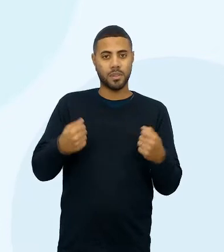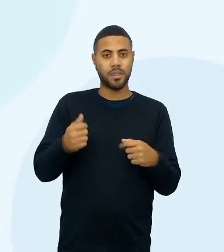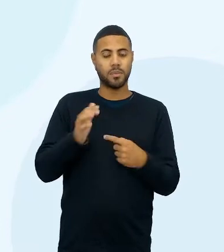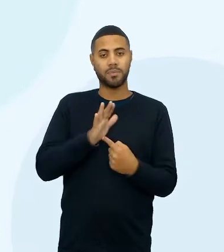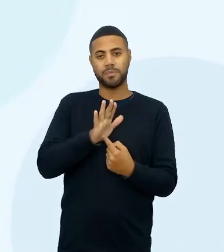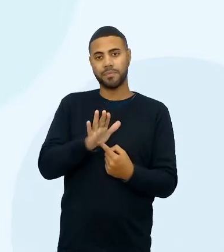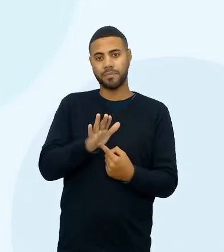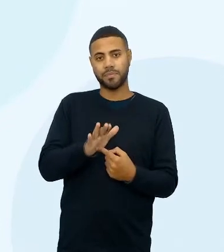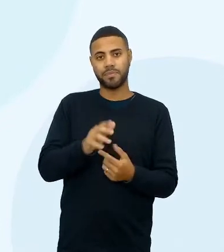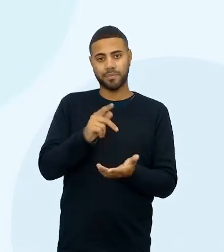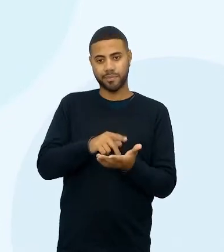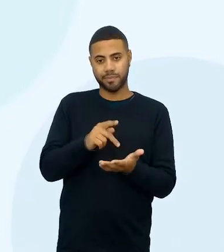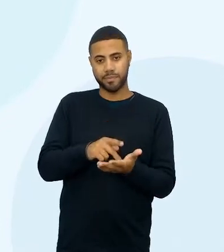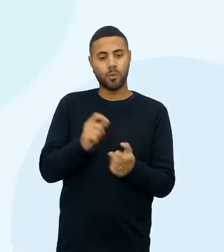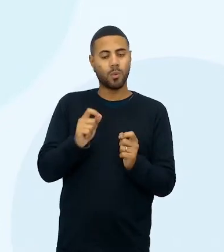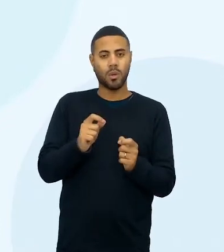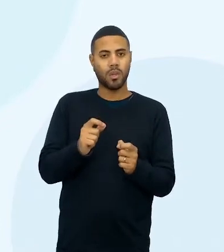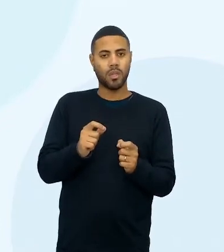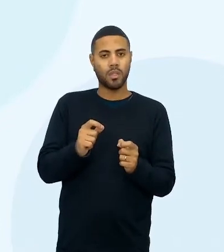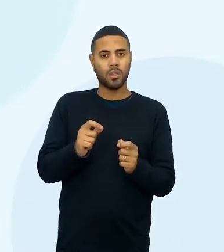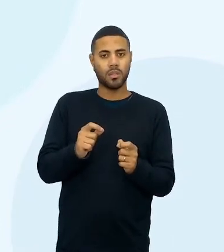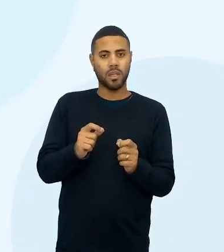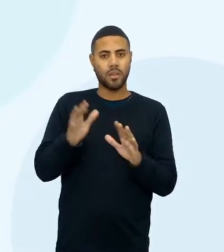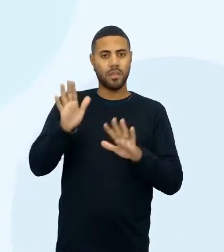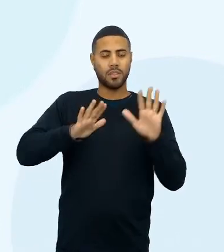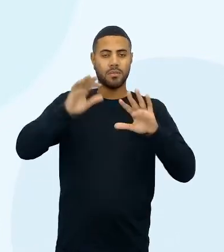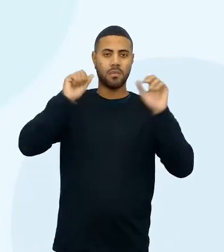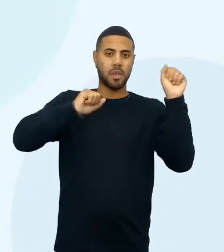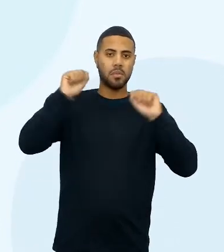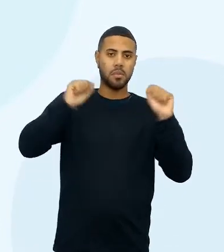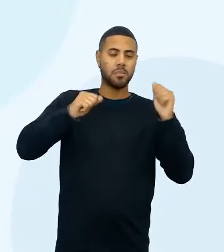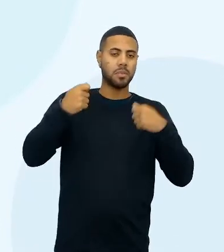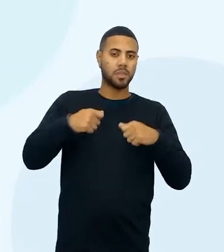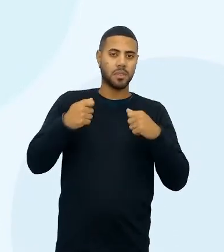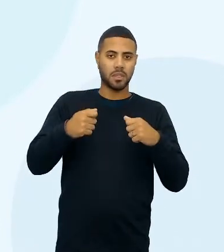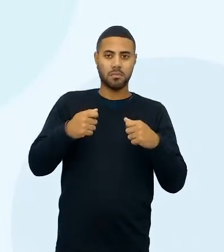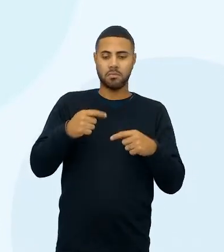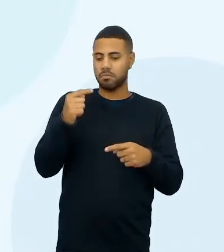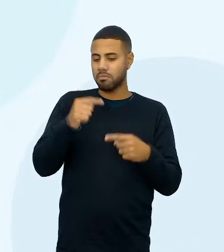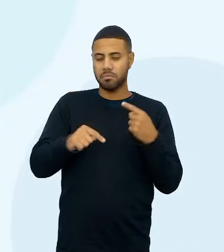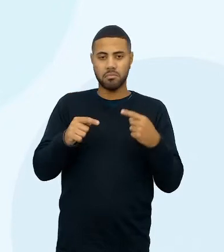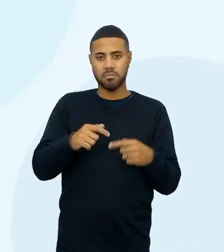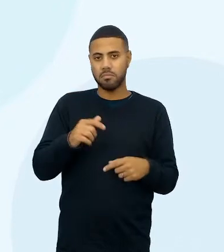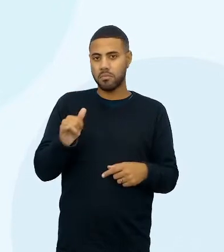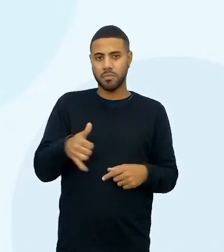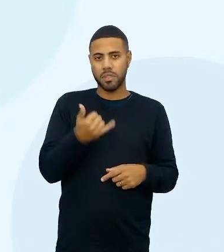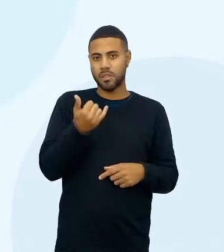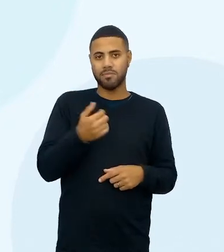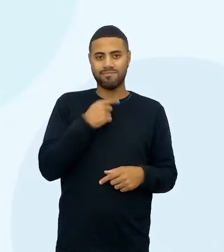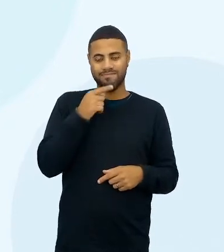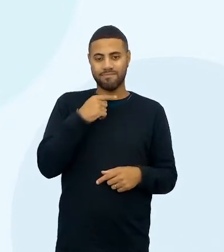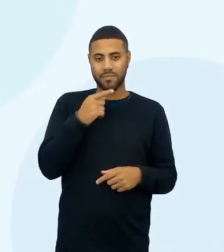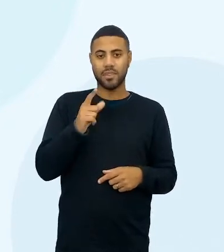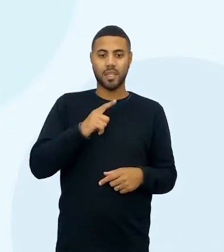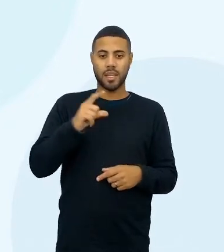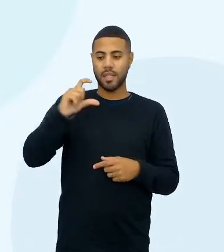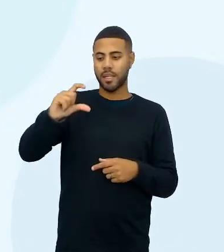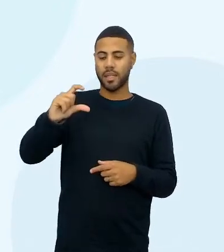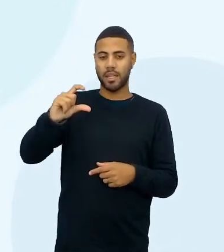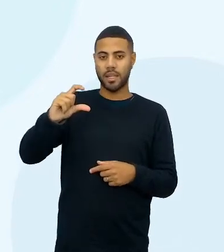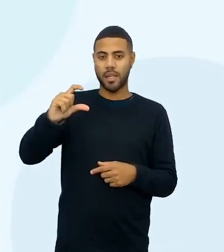não é verdade? O que você tem que dispor, que a indústria tem que dispor, que não dá para reaproveitar, Temos as pilhas,